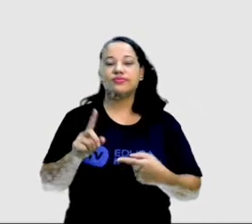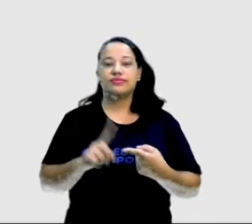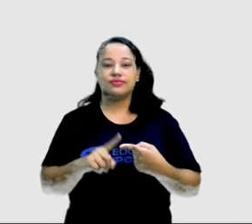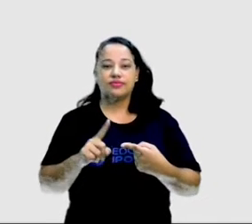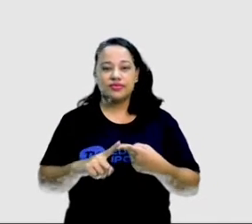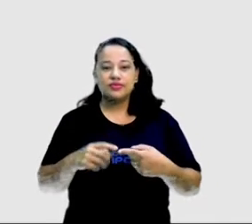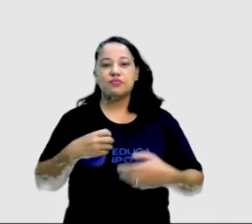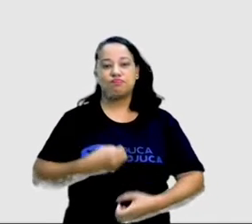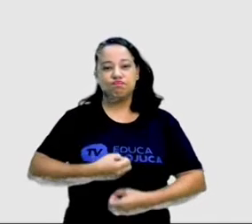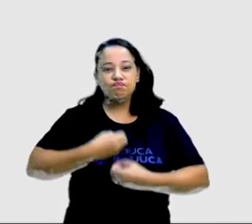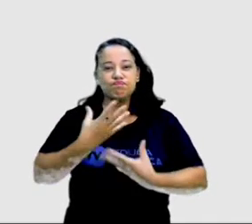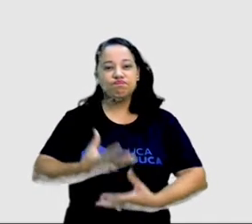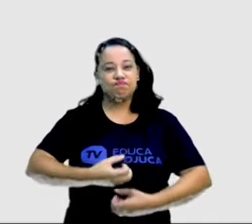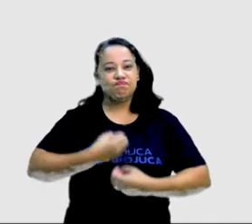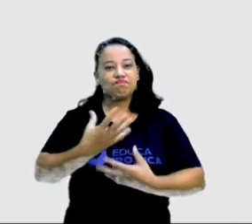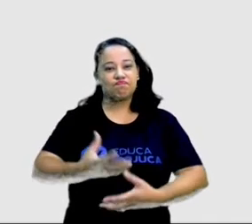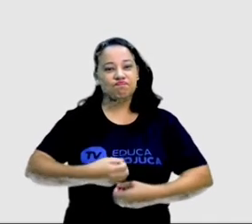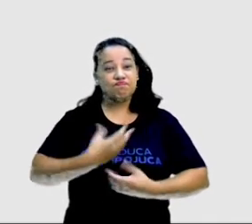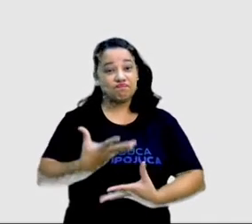forma expressiva.